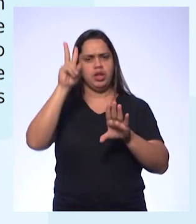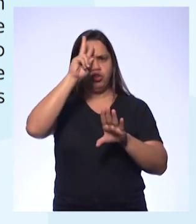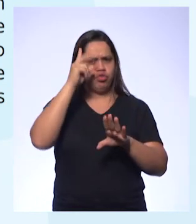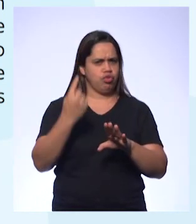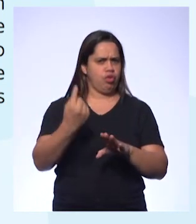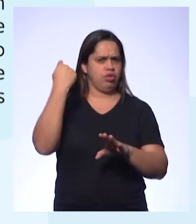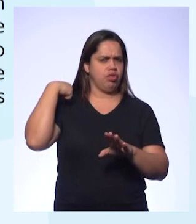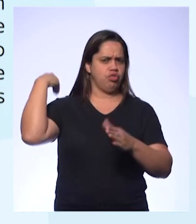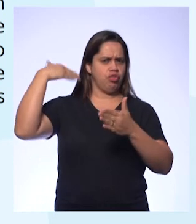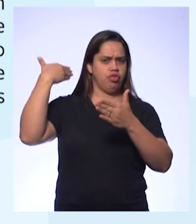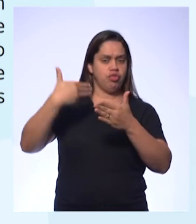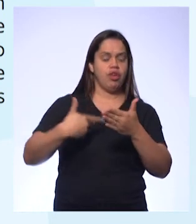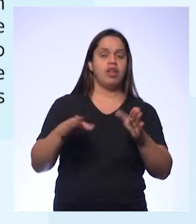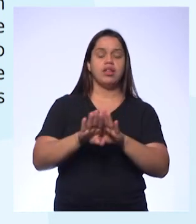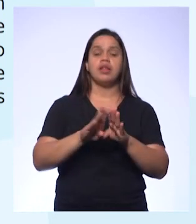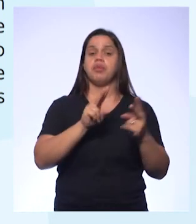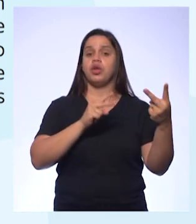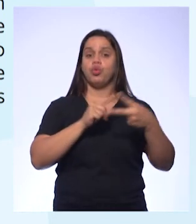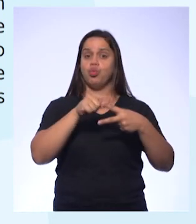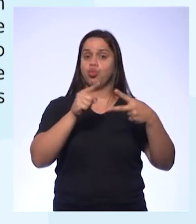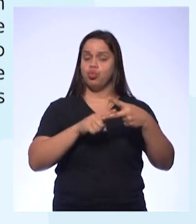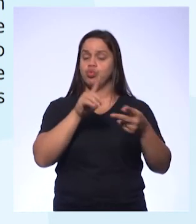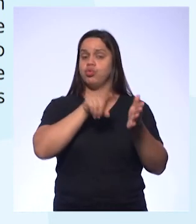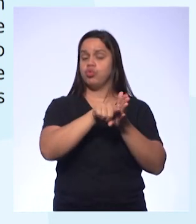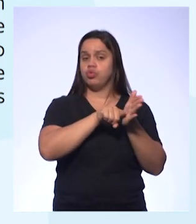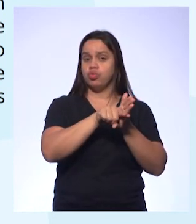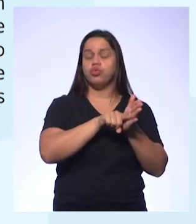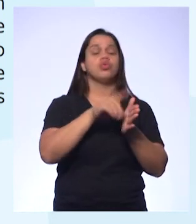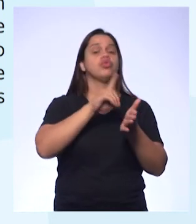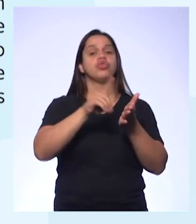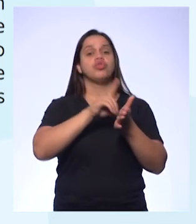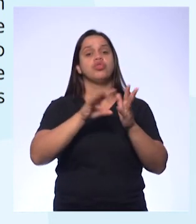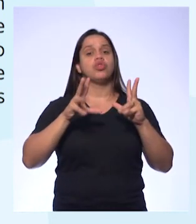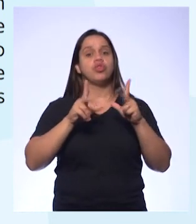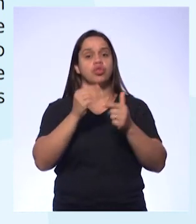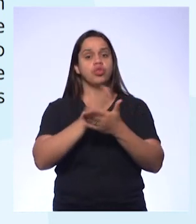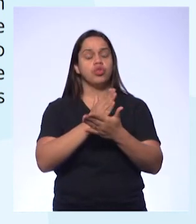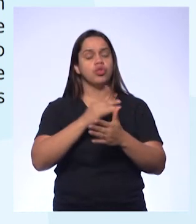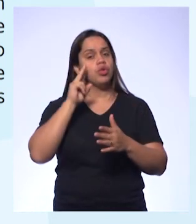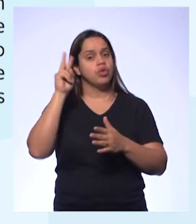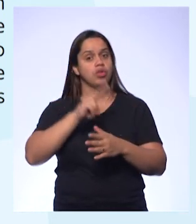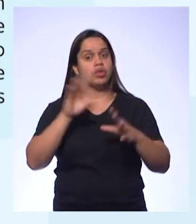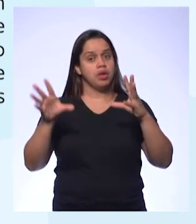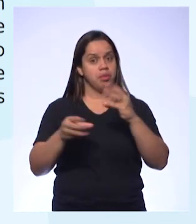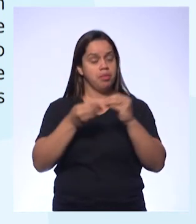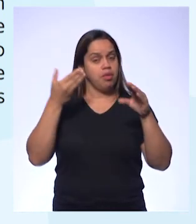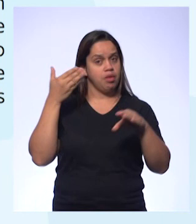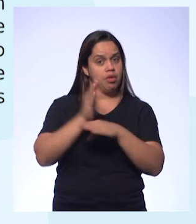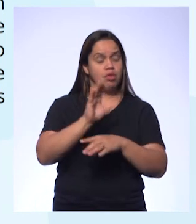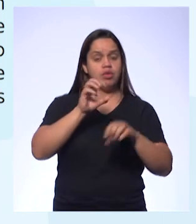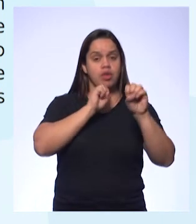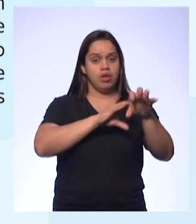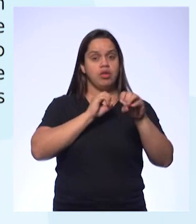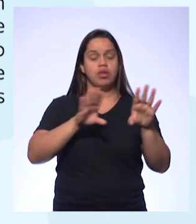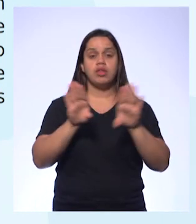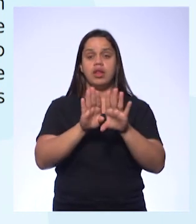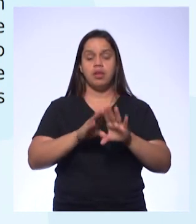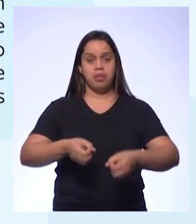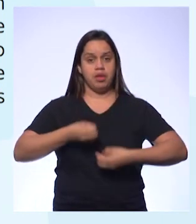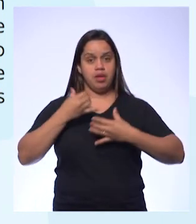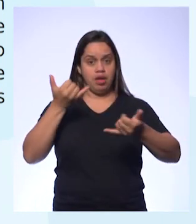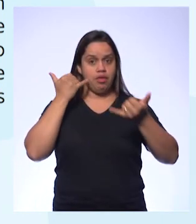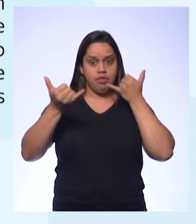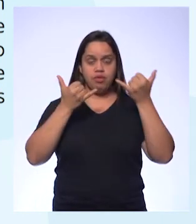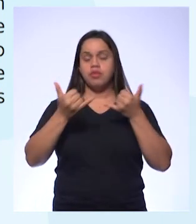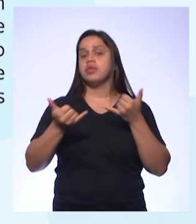tanto a enciclopédia como o dicionário foram pesquisados e escritos com o fim de contribuir para a educação e a